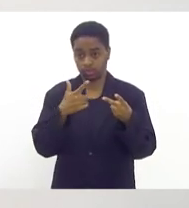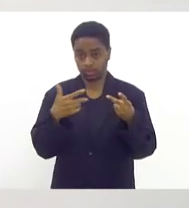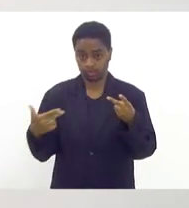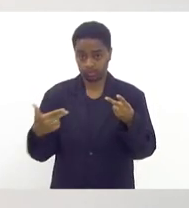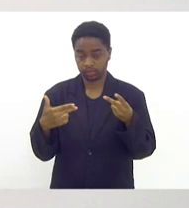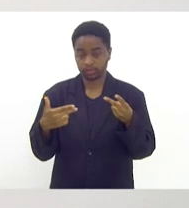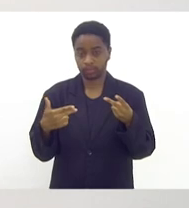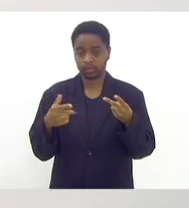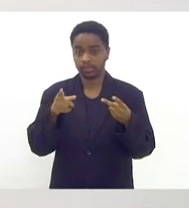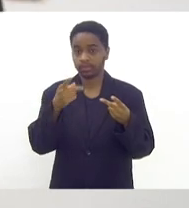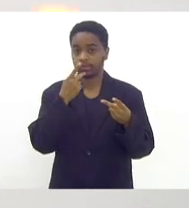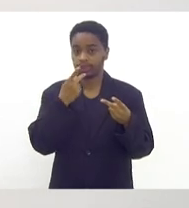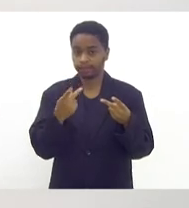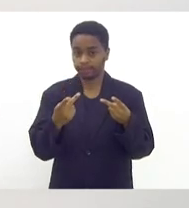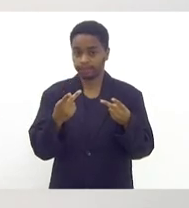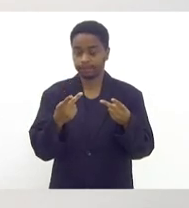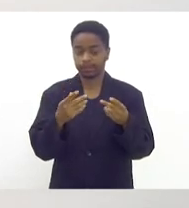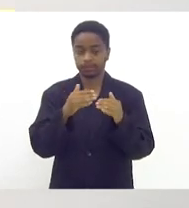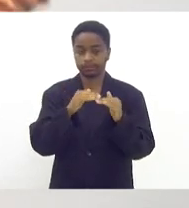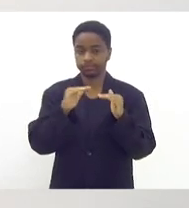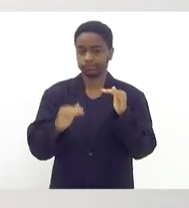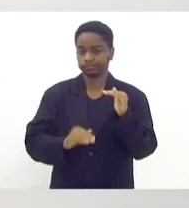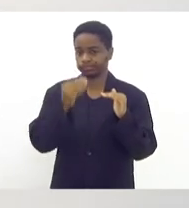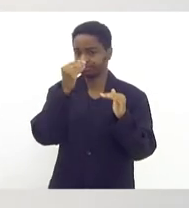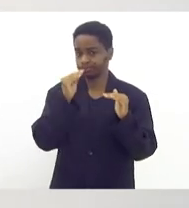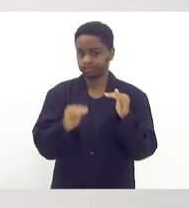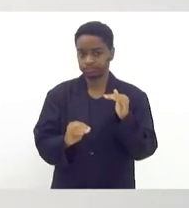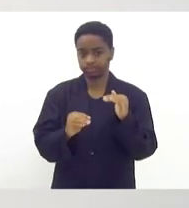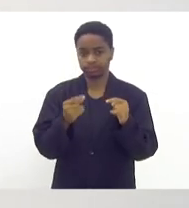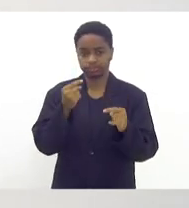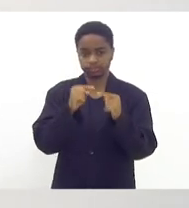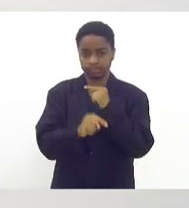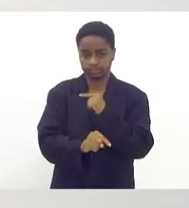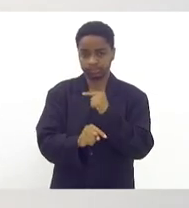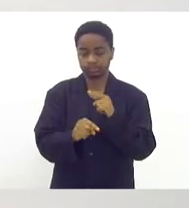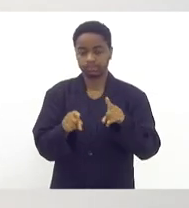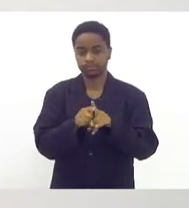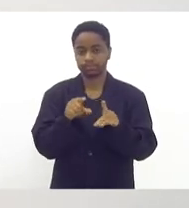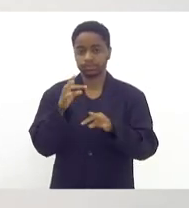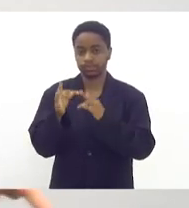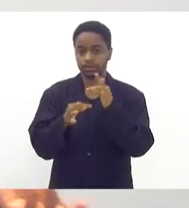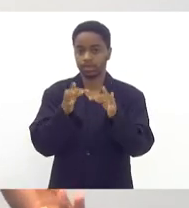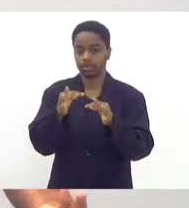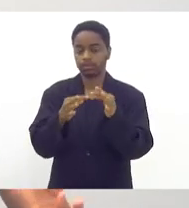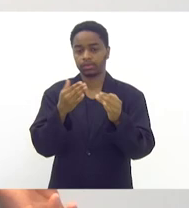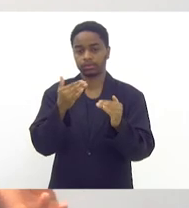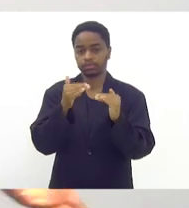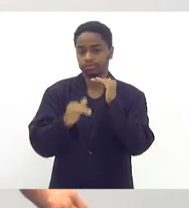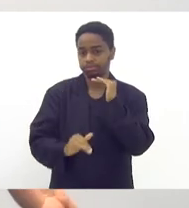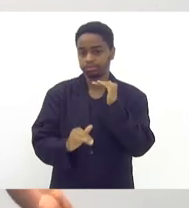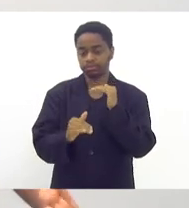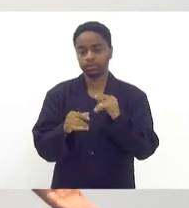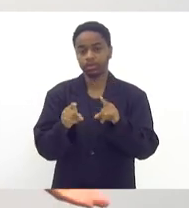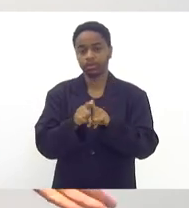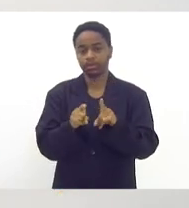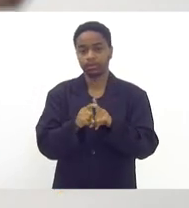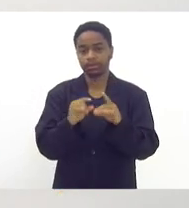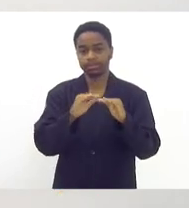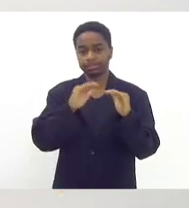que você trata de uma forma discriminada uma forma inadequada um tratamento desigual de uma maneira